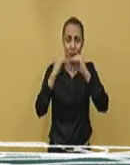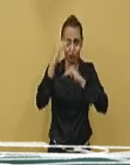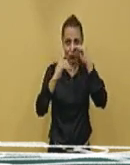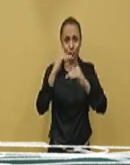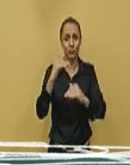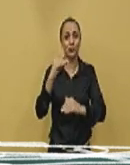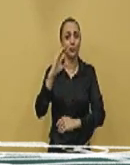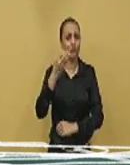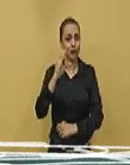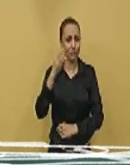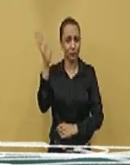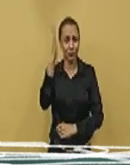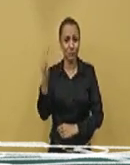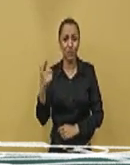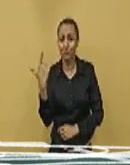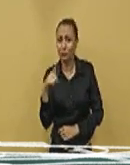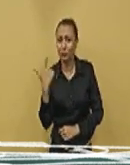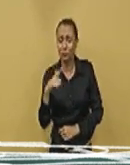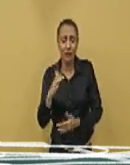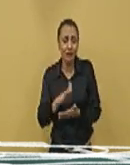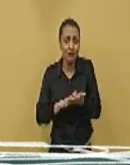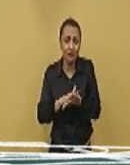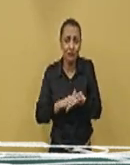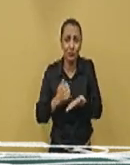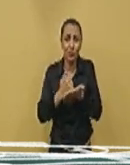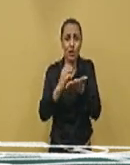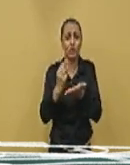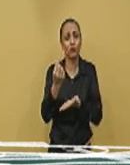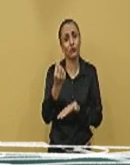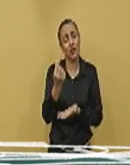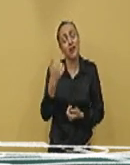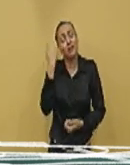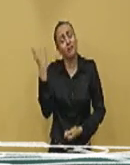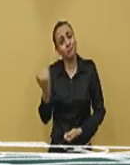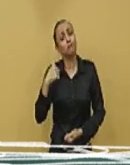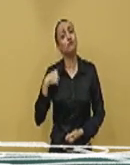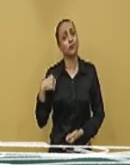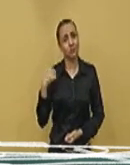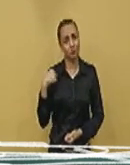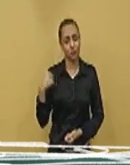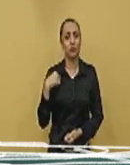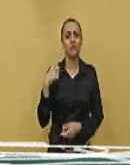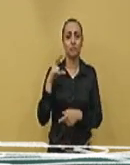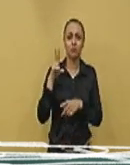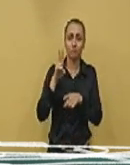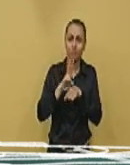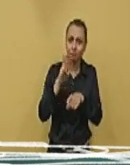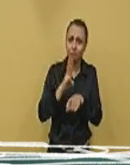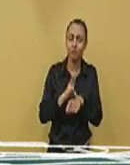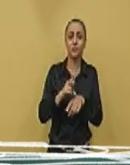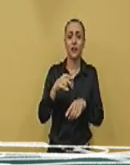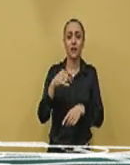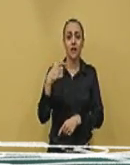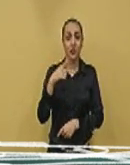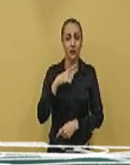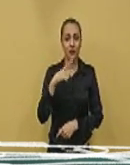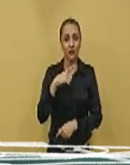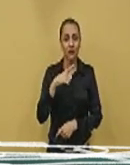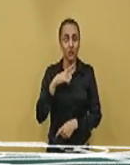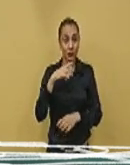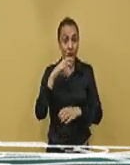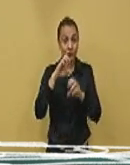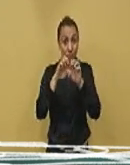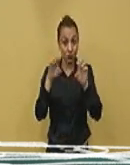as mínimas condições. Por isso que eu acho muito importante a defesa das bolsas. Nós temos uma estrutura